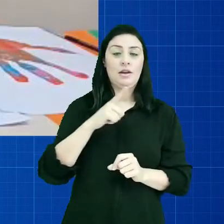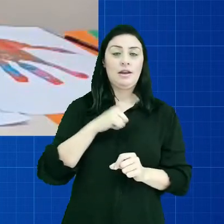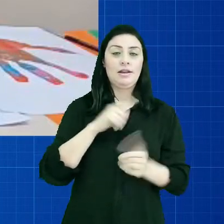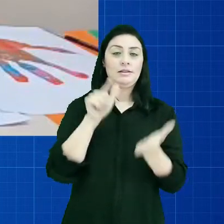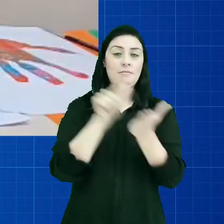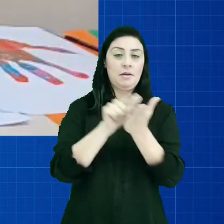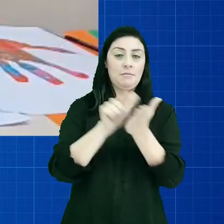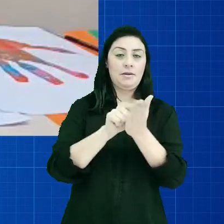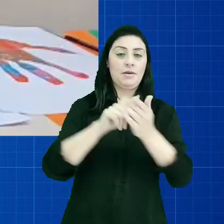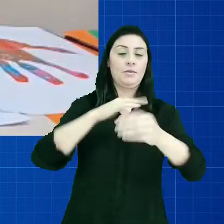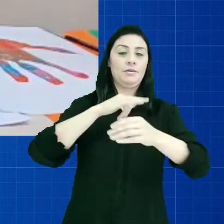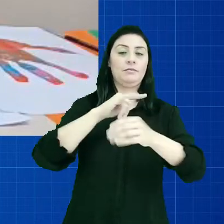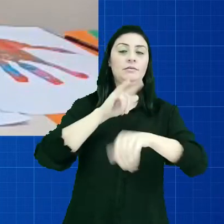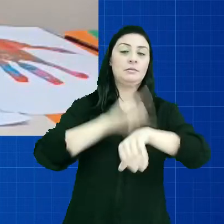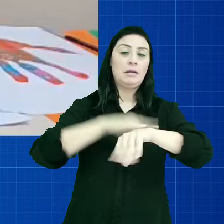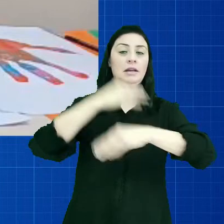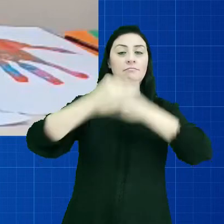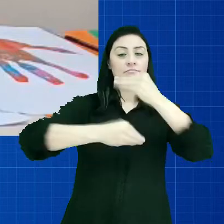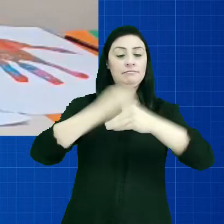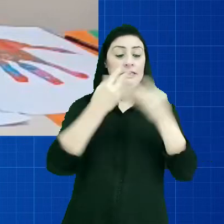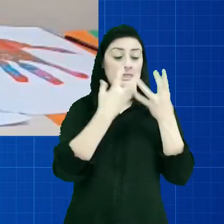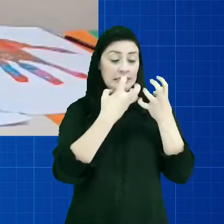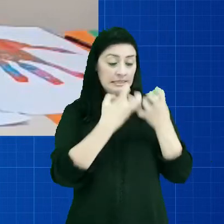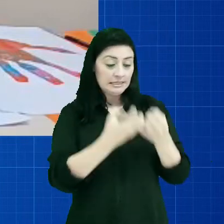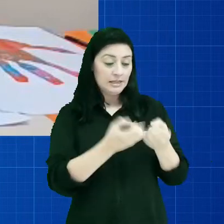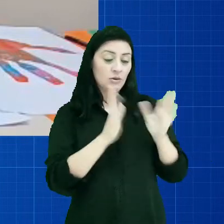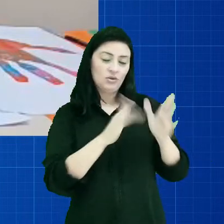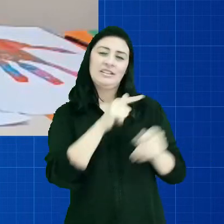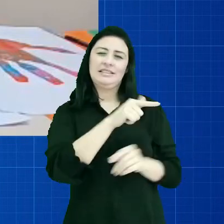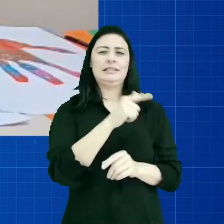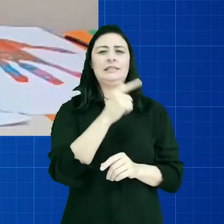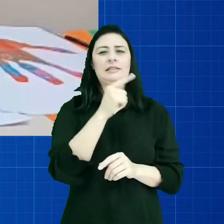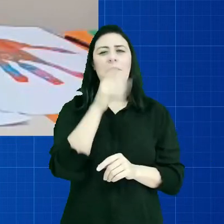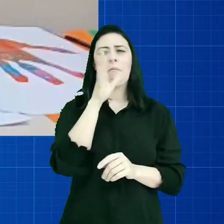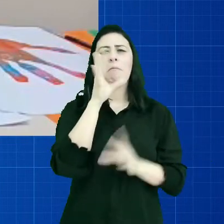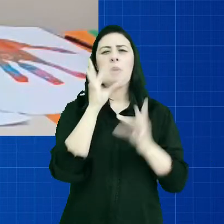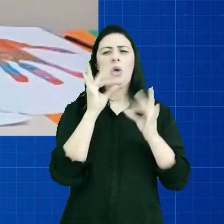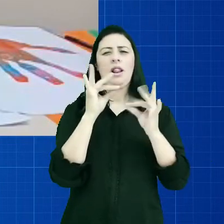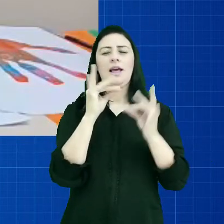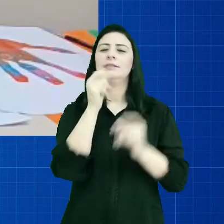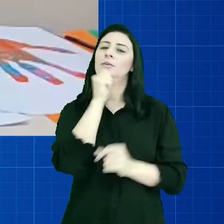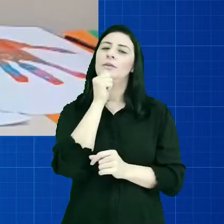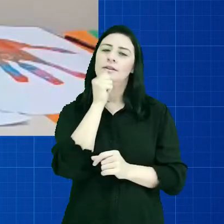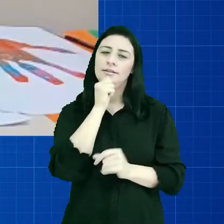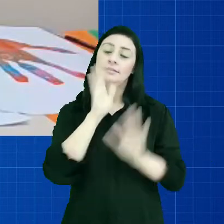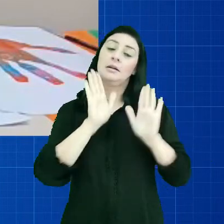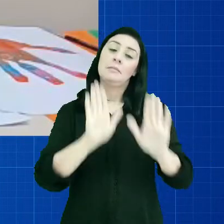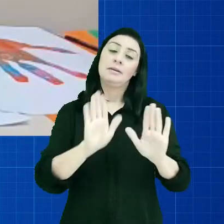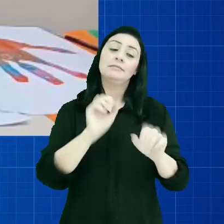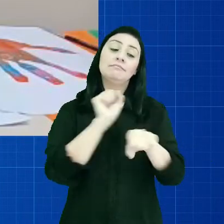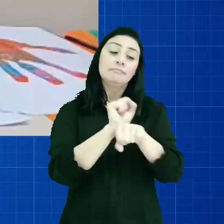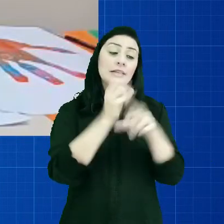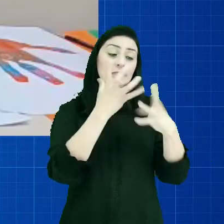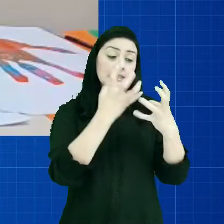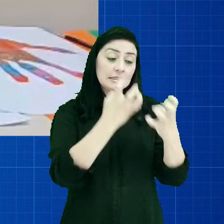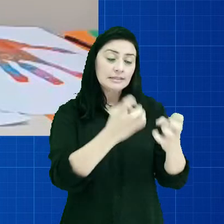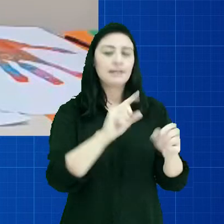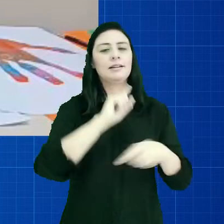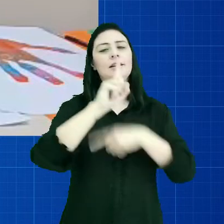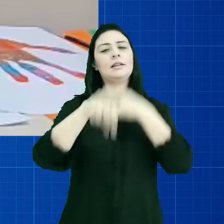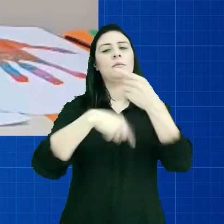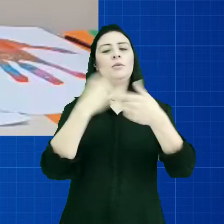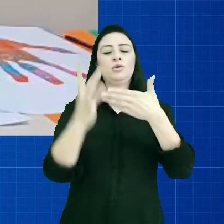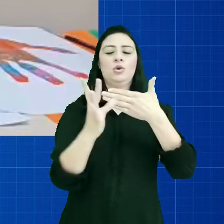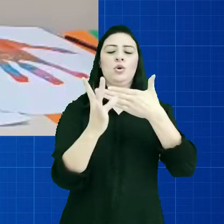esse rolinho aqui, depois que ele estiver seco, né? Porque esse aqui eu acabei de fazer, ele está recente, tá? E colo